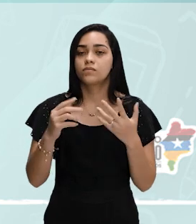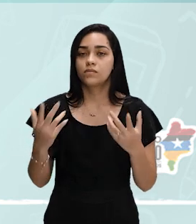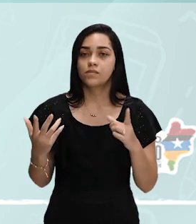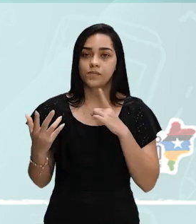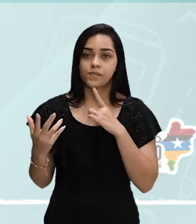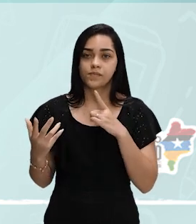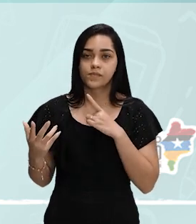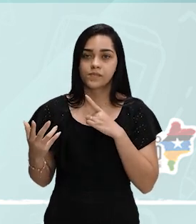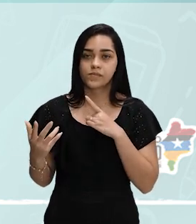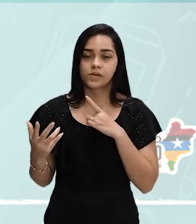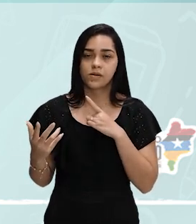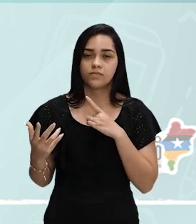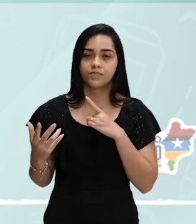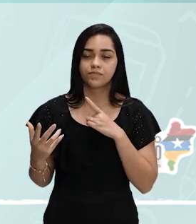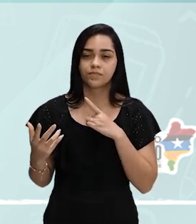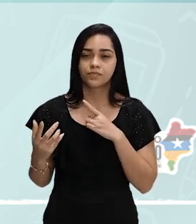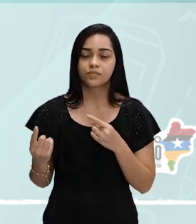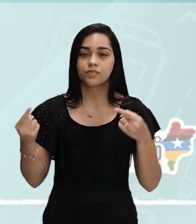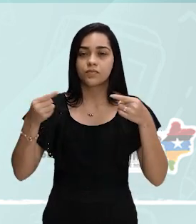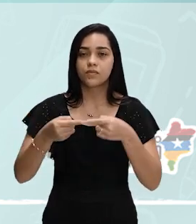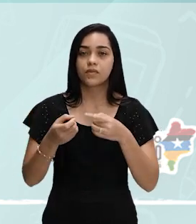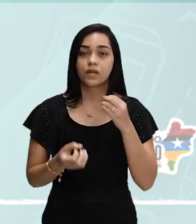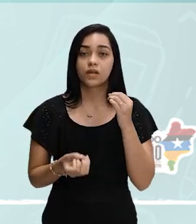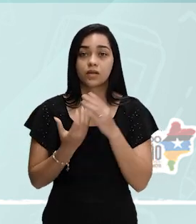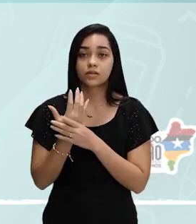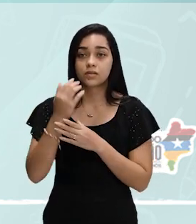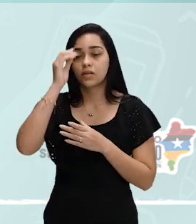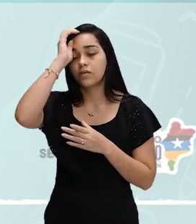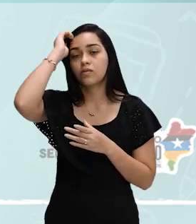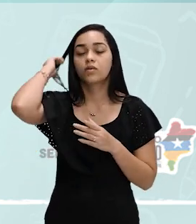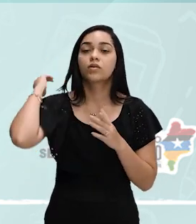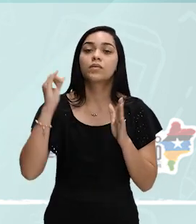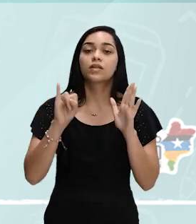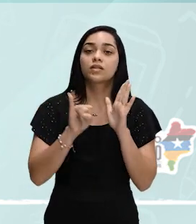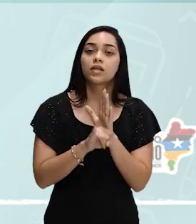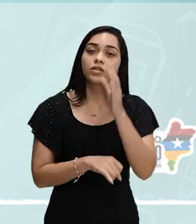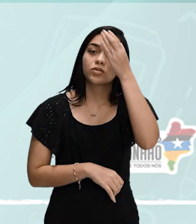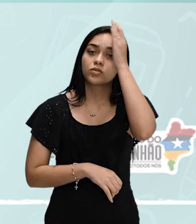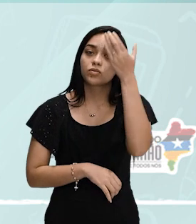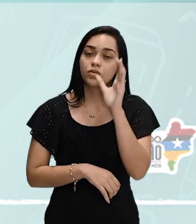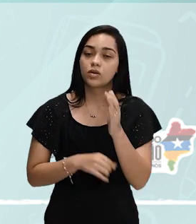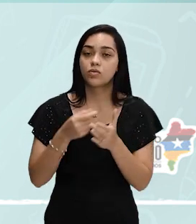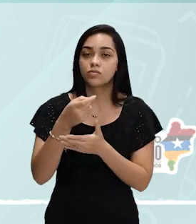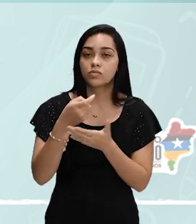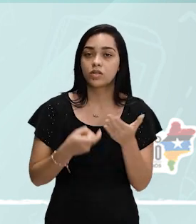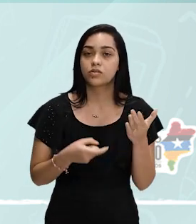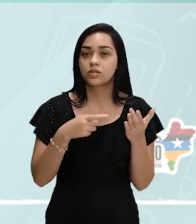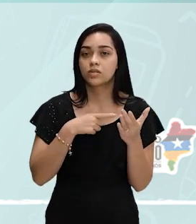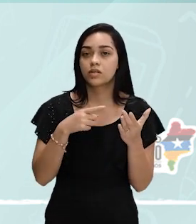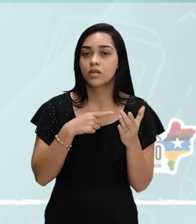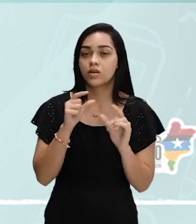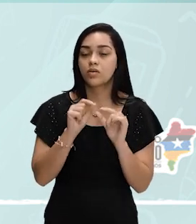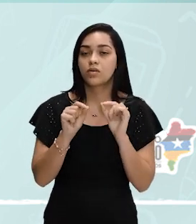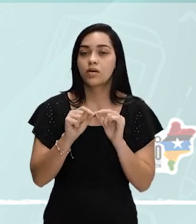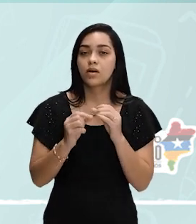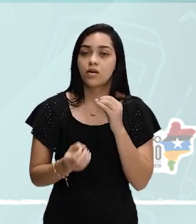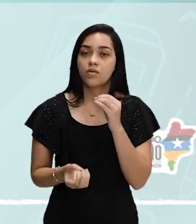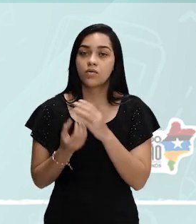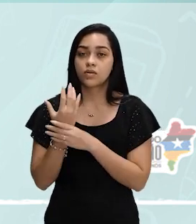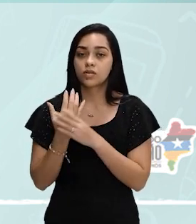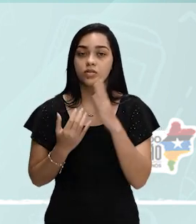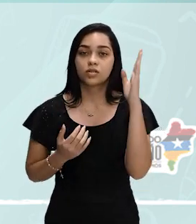eixo temático principal versa sobre a criação de uma identidade cultural, um texto que se orienta para representar a origem